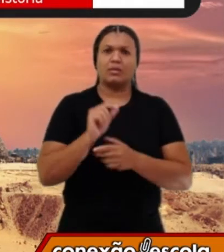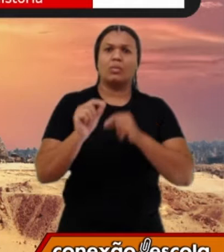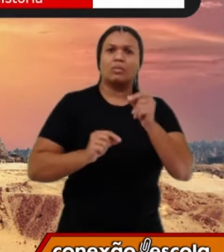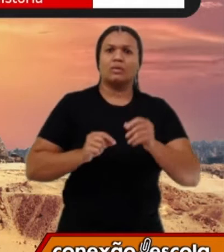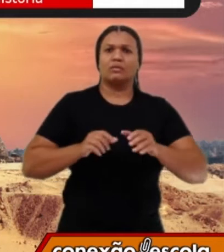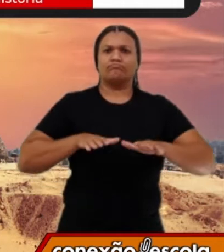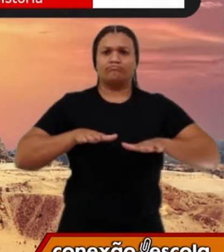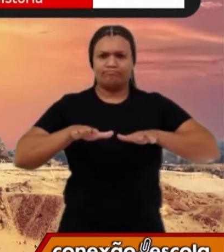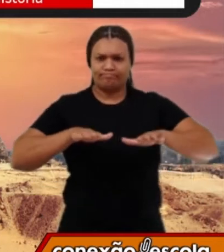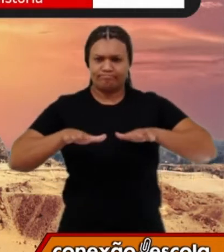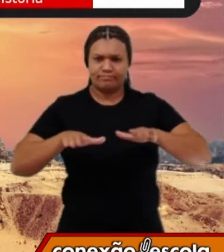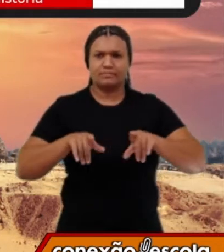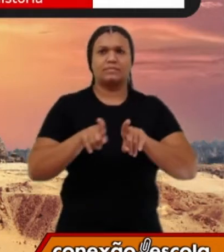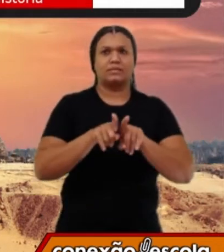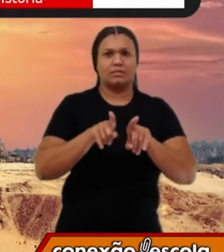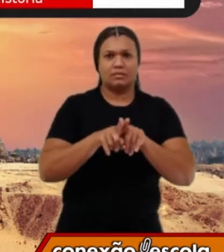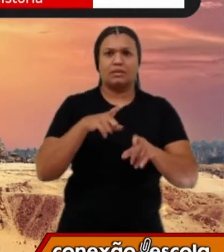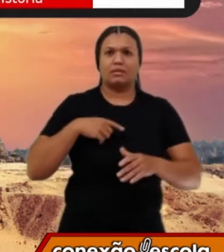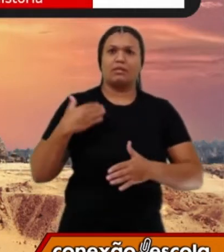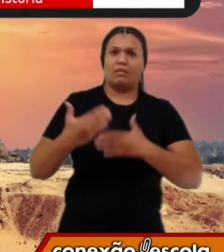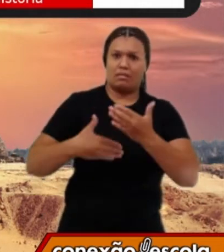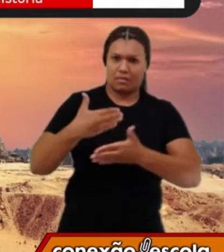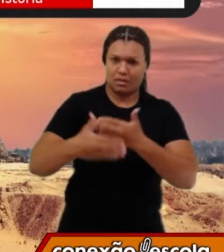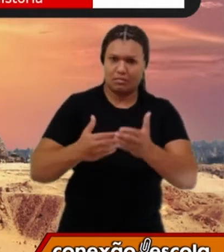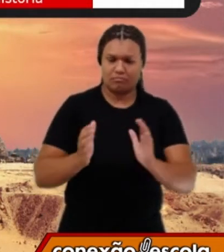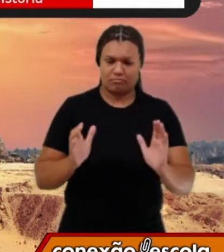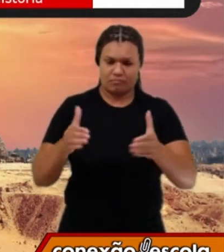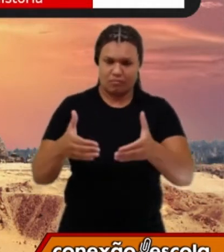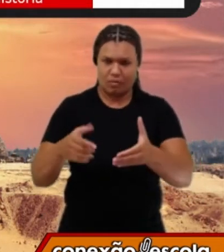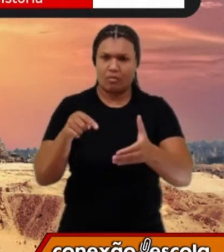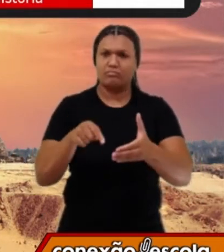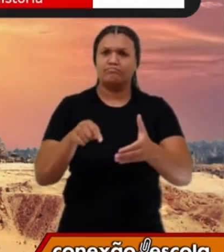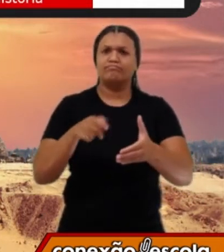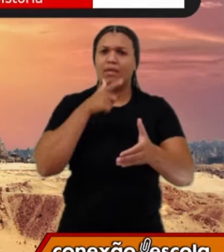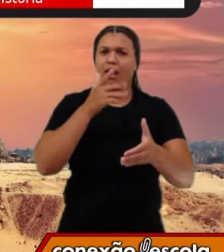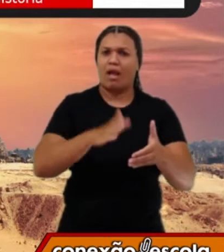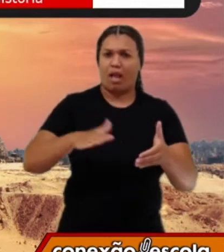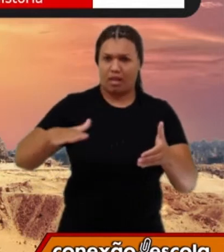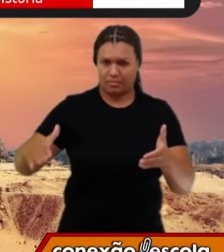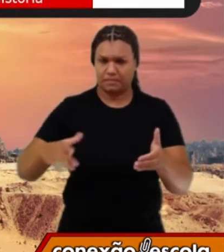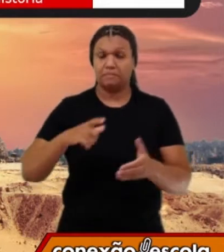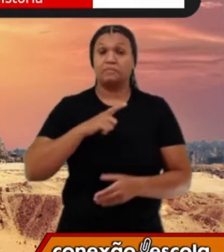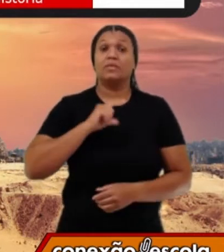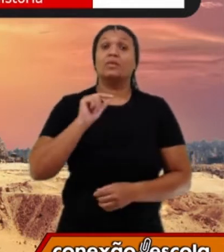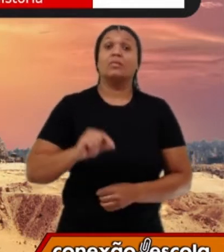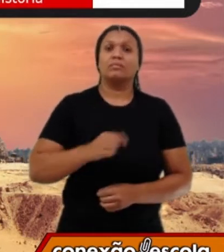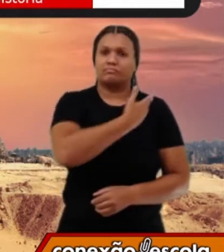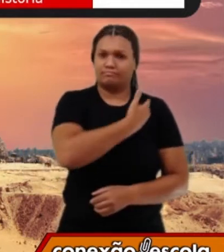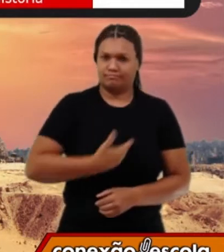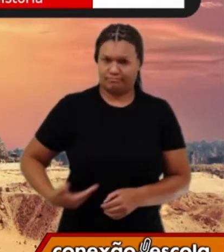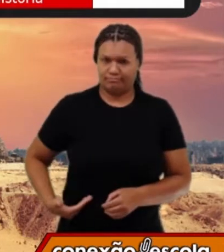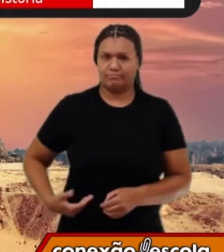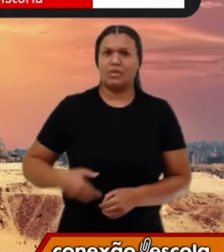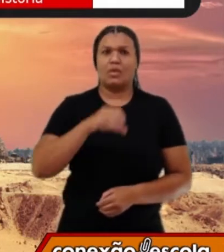por exemplo, rebeliões de setores da Marinha. Na República Oligárquica, os grupos das